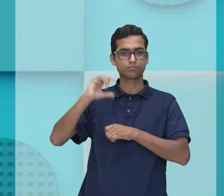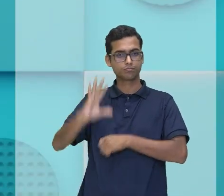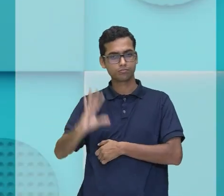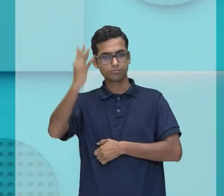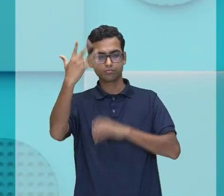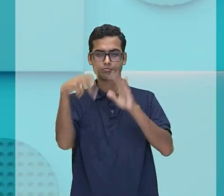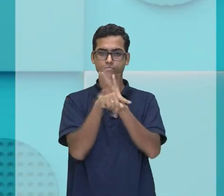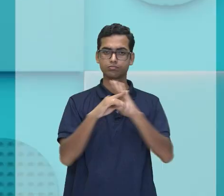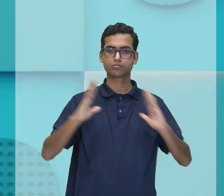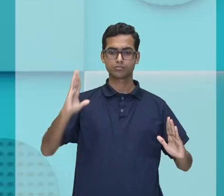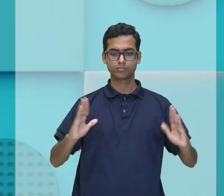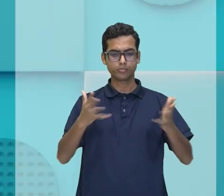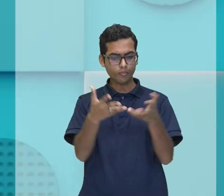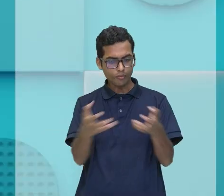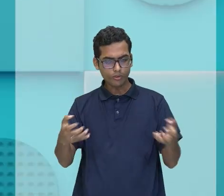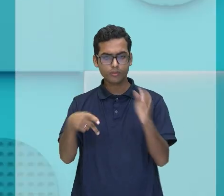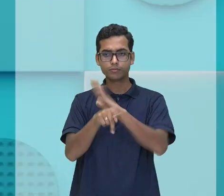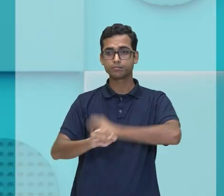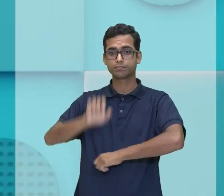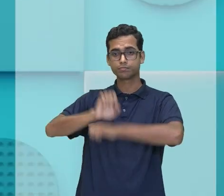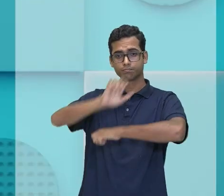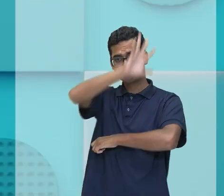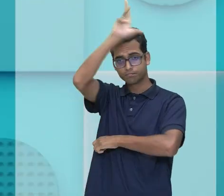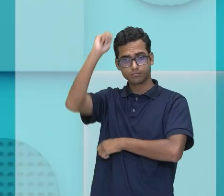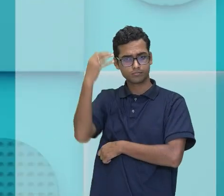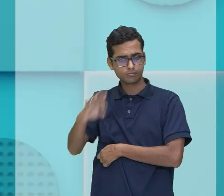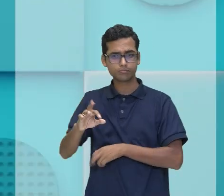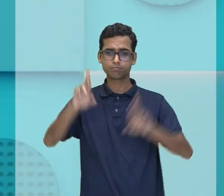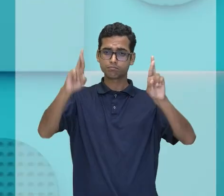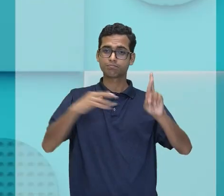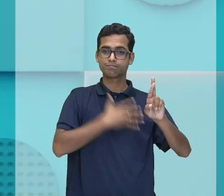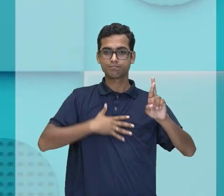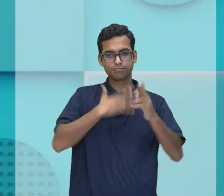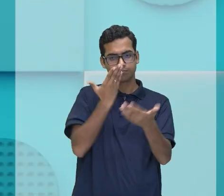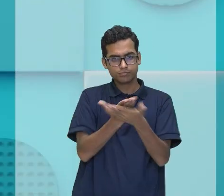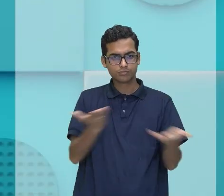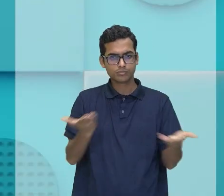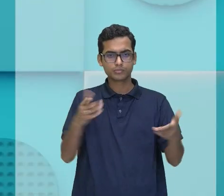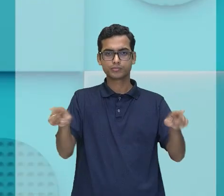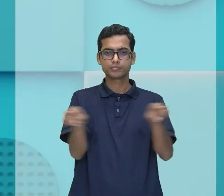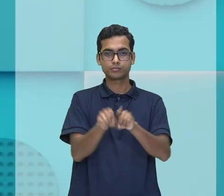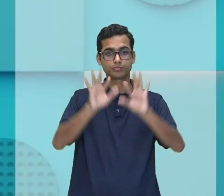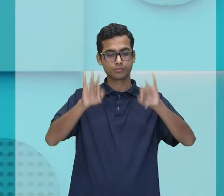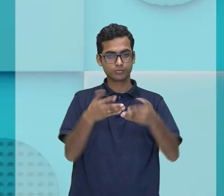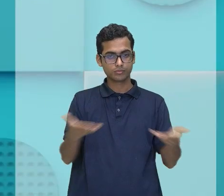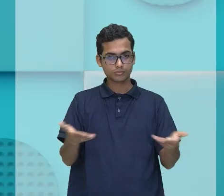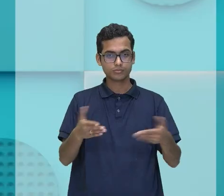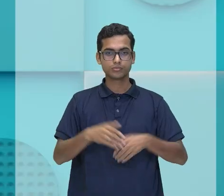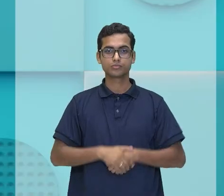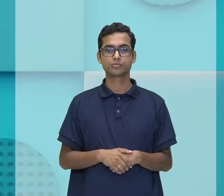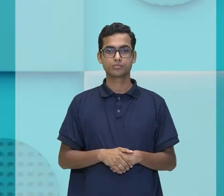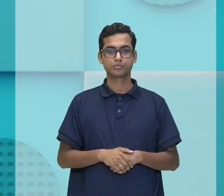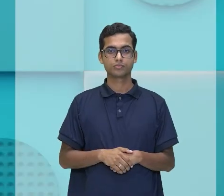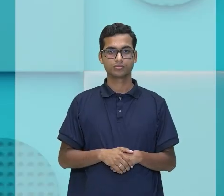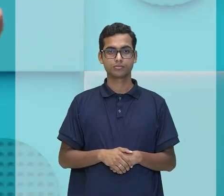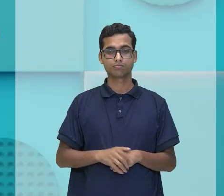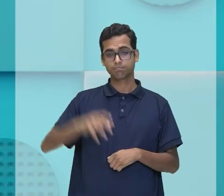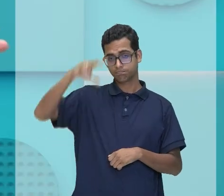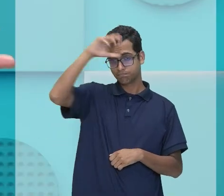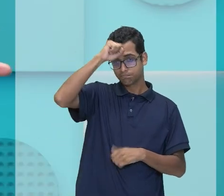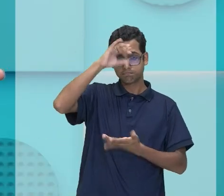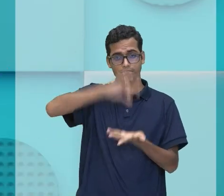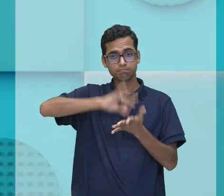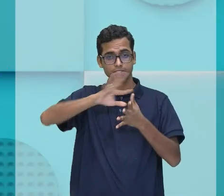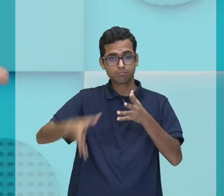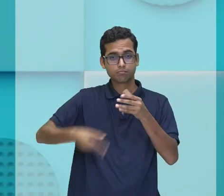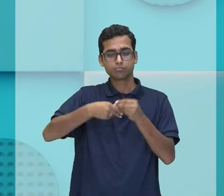estado do Amazonas, certo, pessoal? Bom, eu espero que vocês tenham gostado da nossa aula. Eu vou ficando por aqui, né? Eu espero que tenham aprendido mais aí